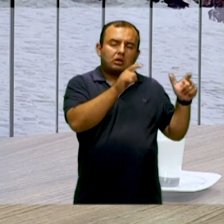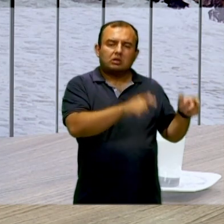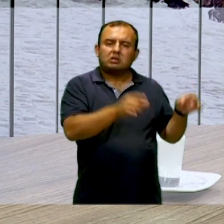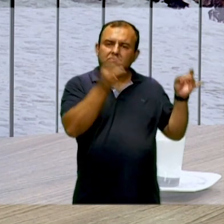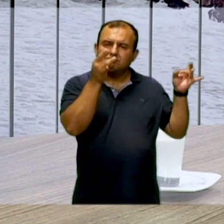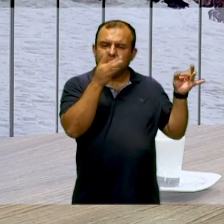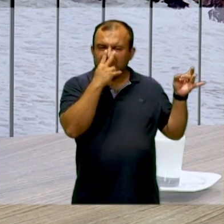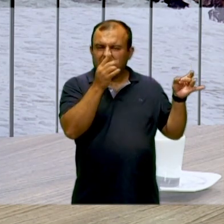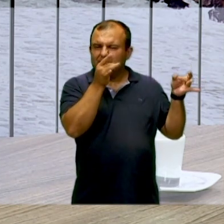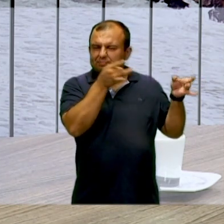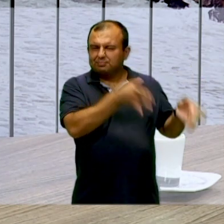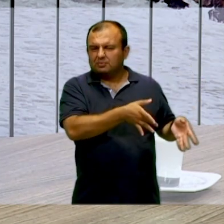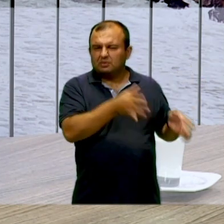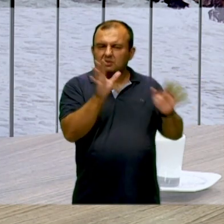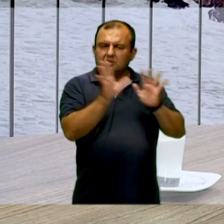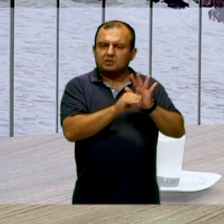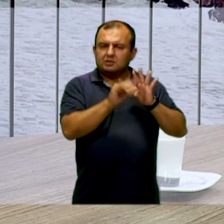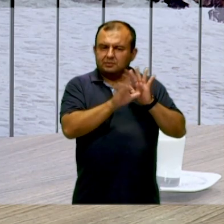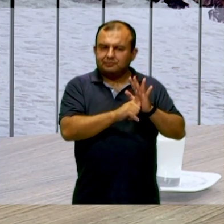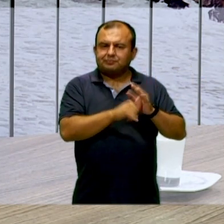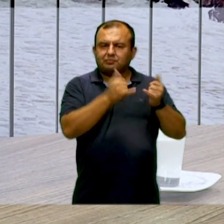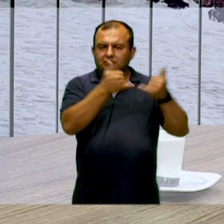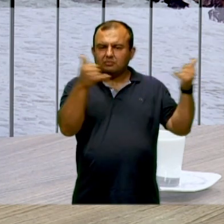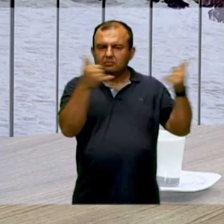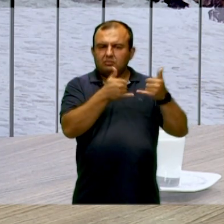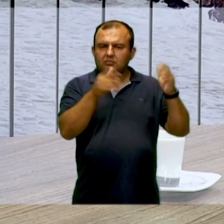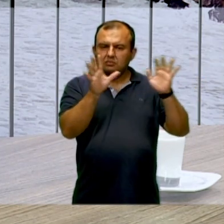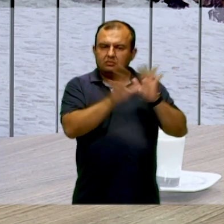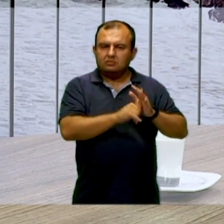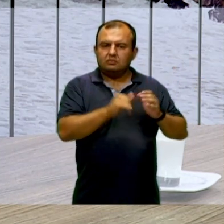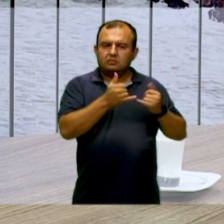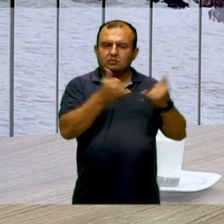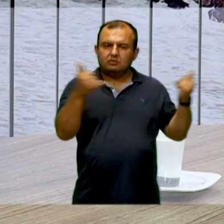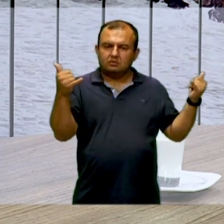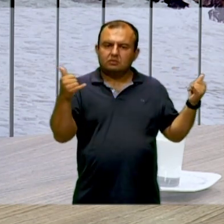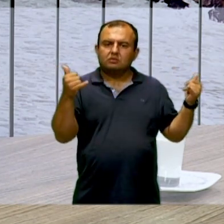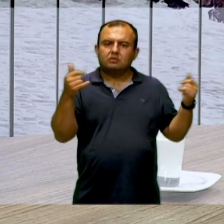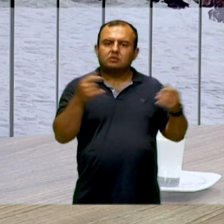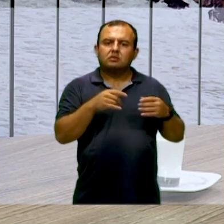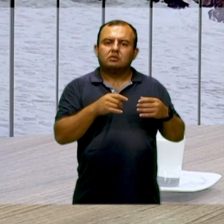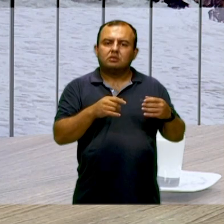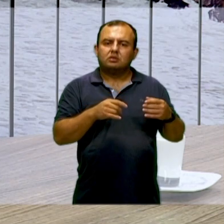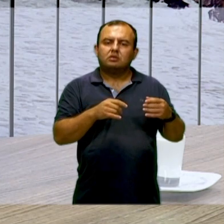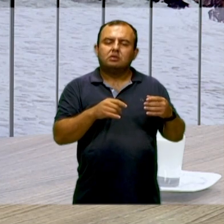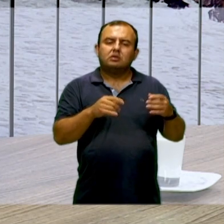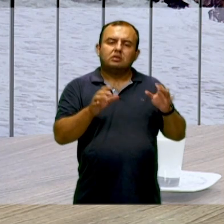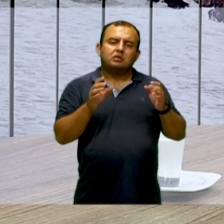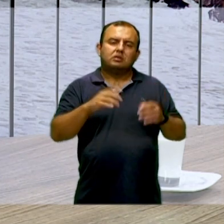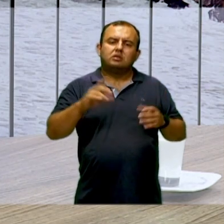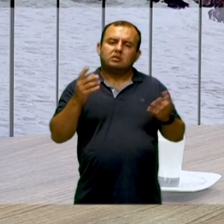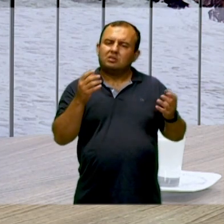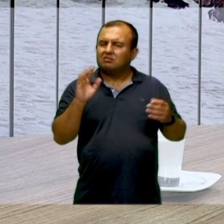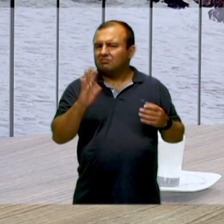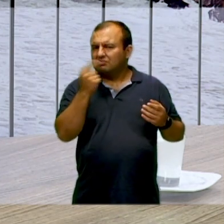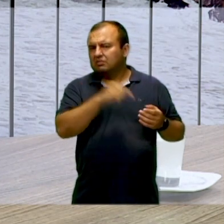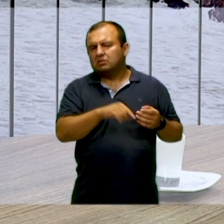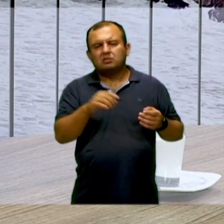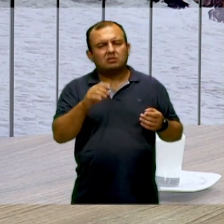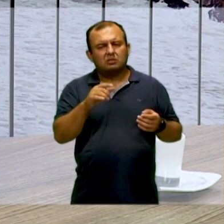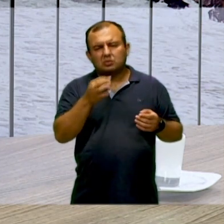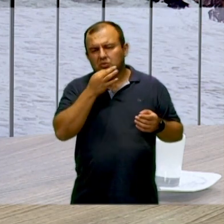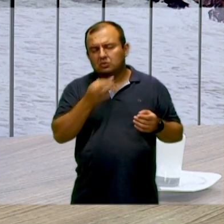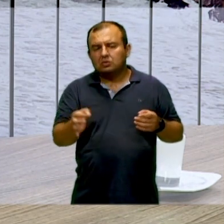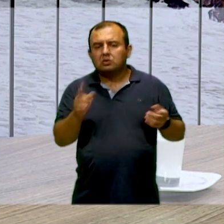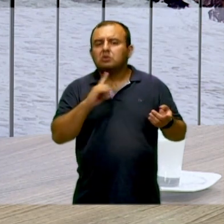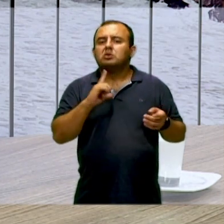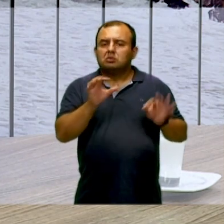já foi roubaram a fiação agora, a gente foi colocar a fiação de novo, tivemos que espantar lá os bandidos, tudo é um pecado que está acontecendo lá, mas nós